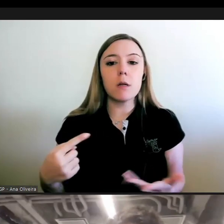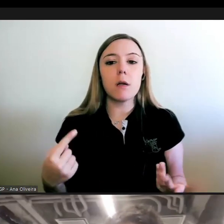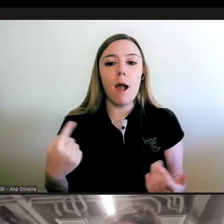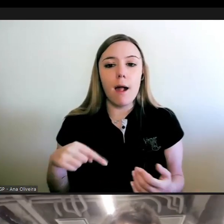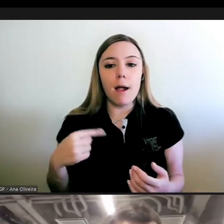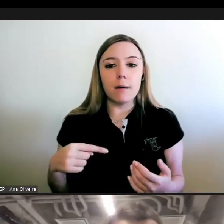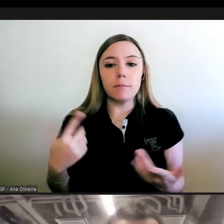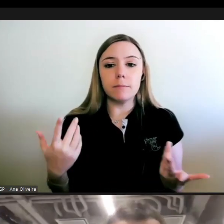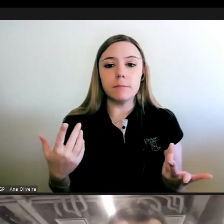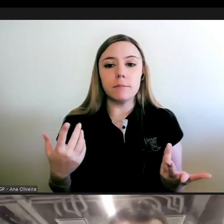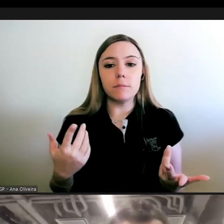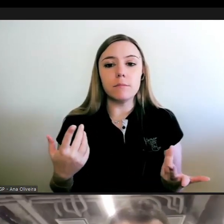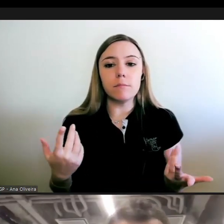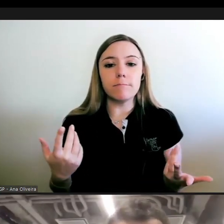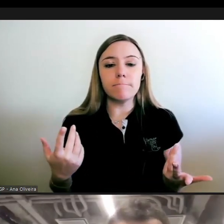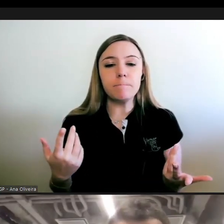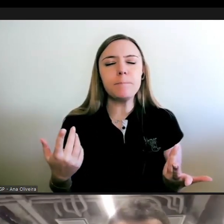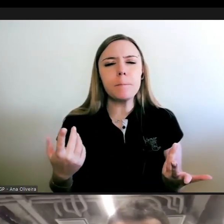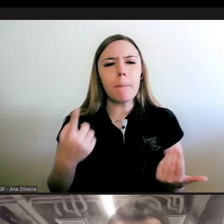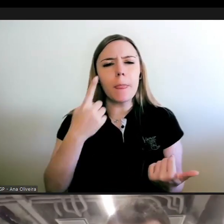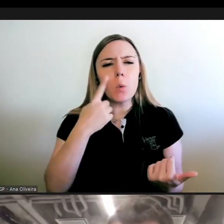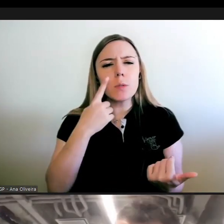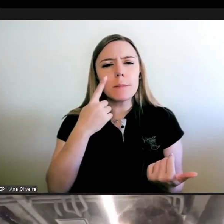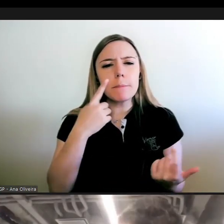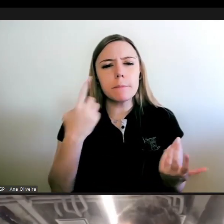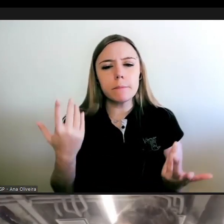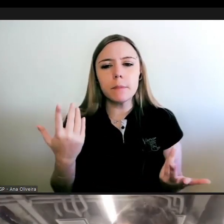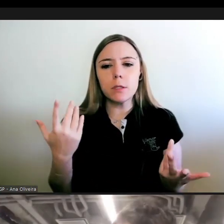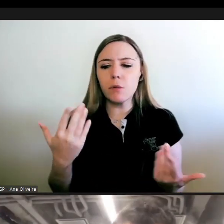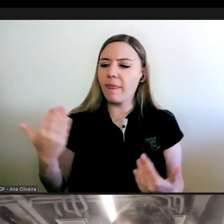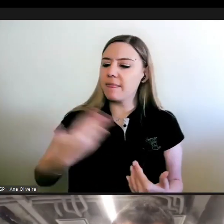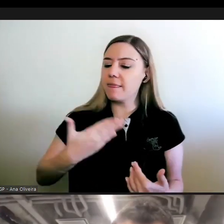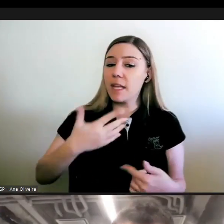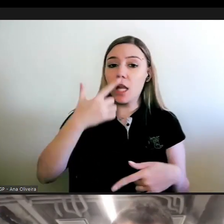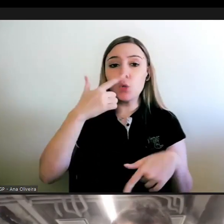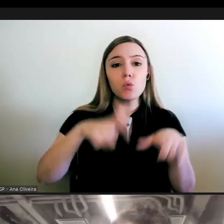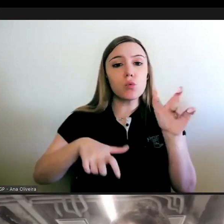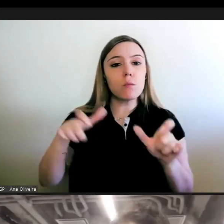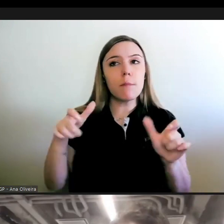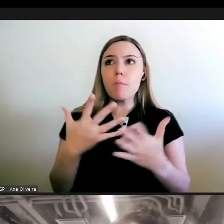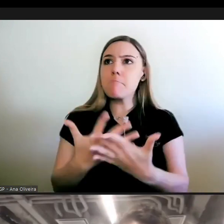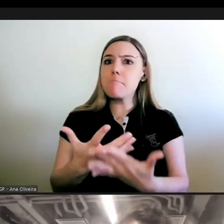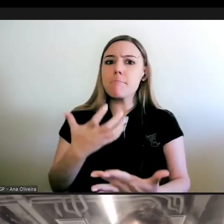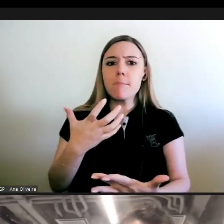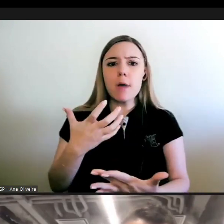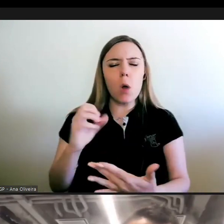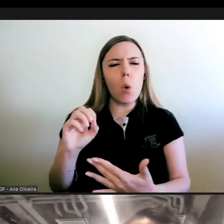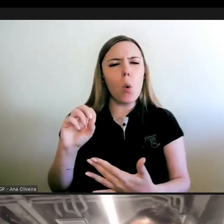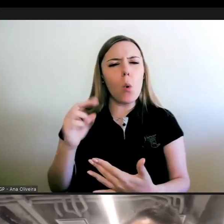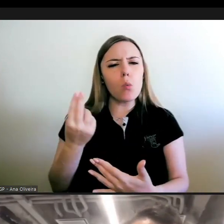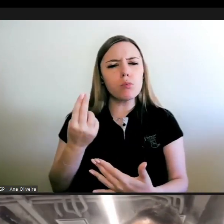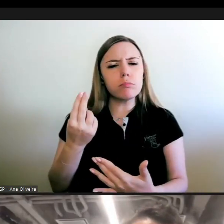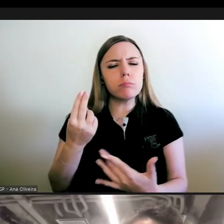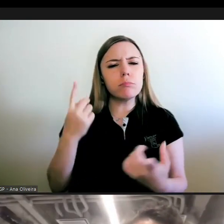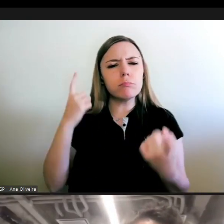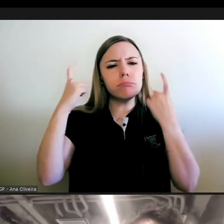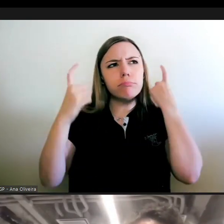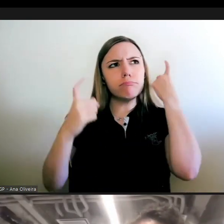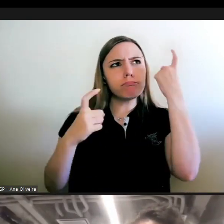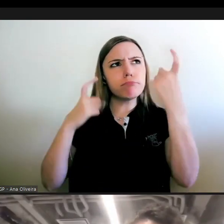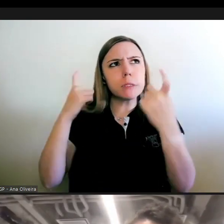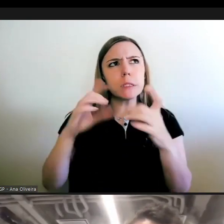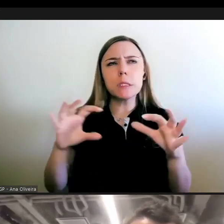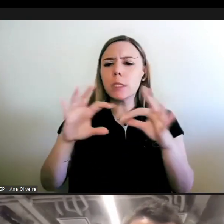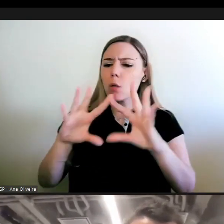a manchete, entre aspas, peço desculpa, direitos humanos, ou a ideia de desenvolvimento